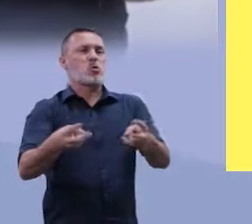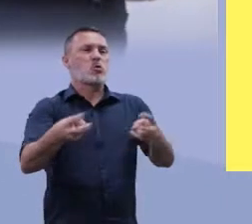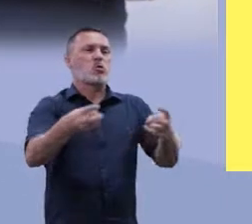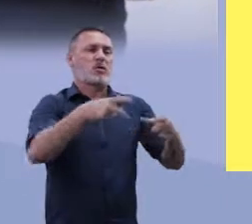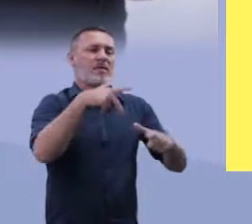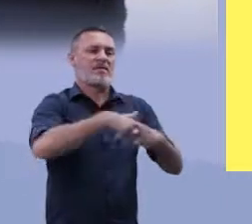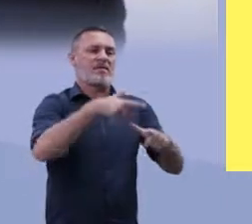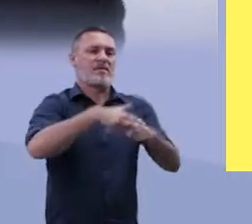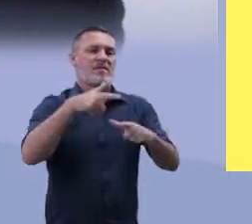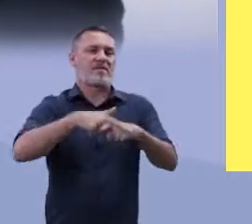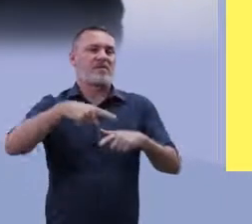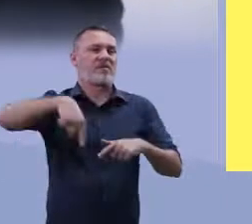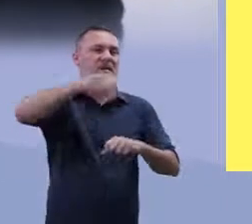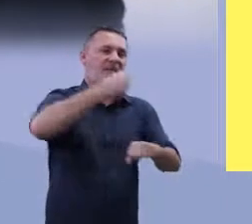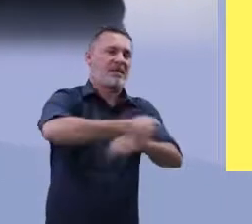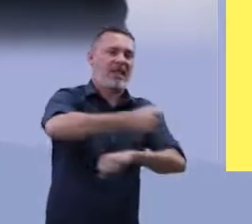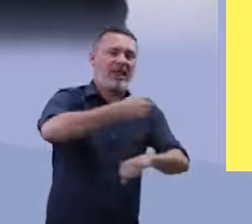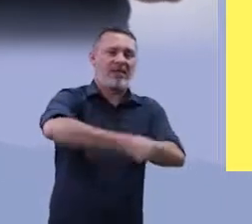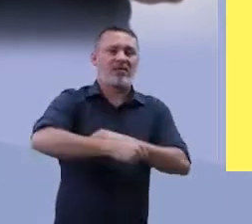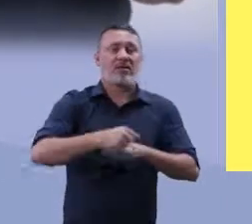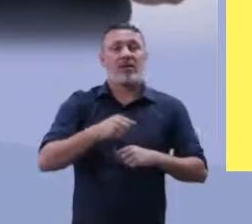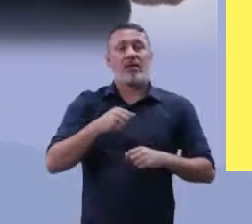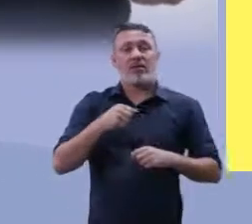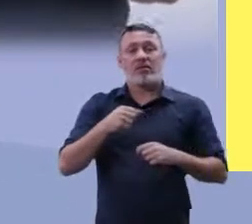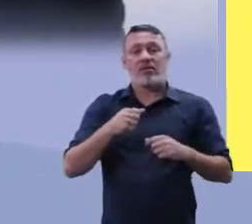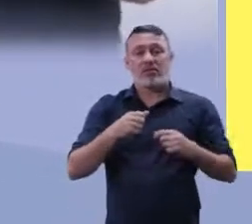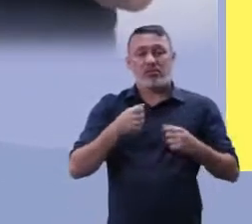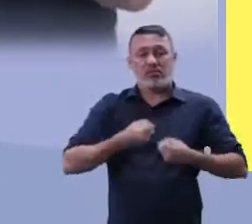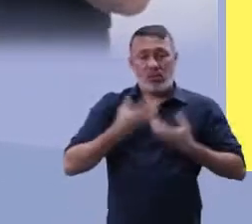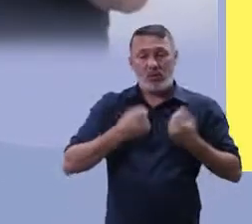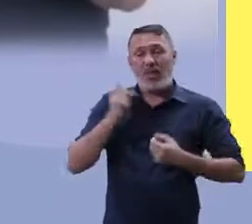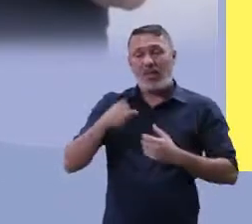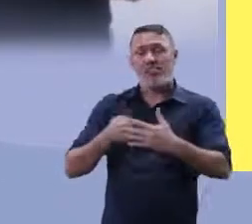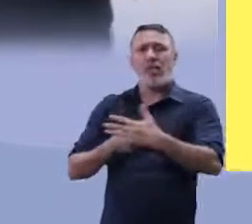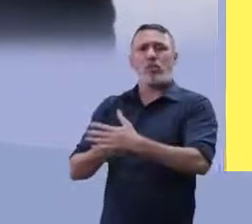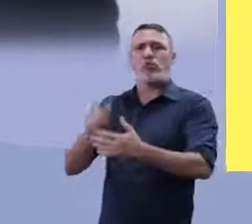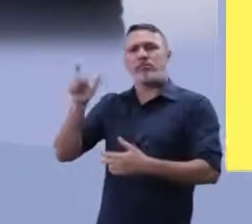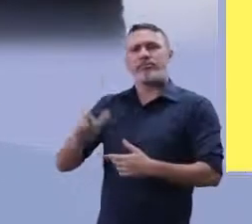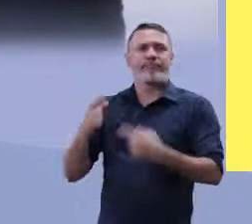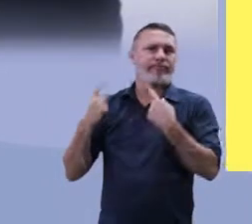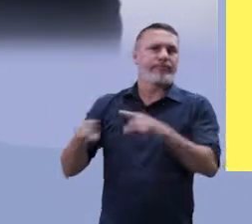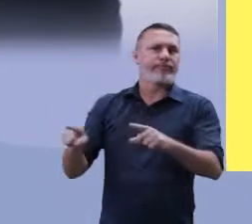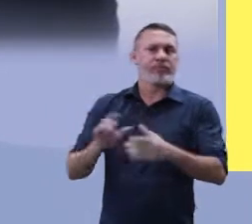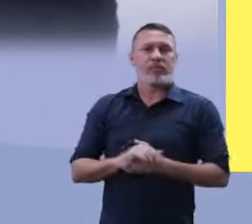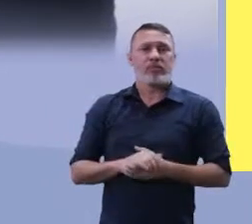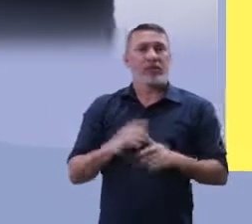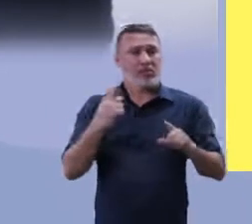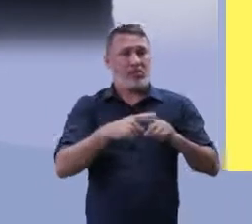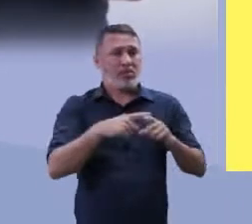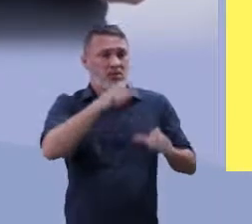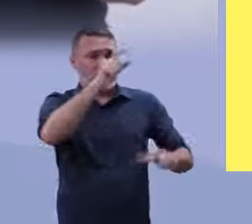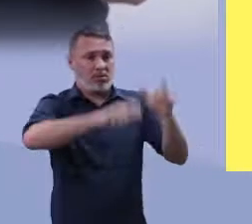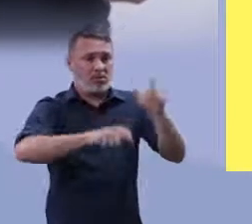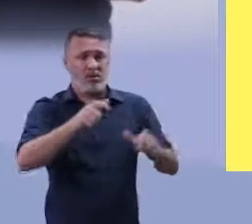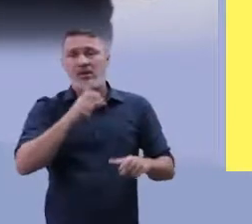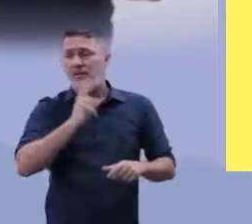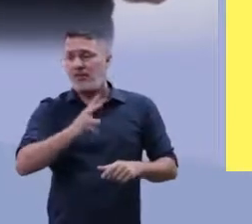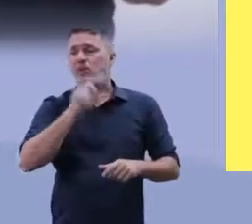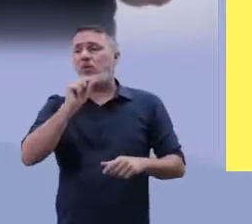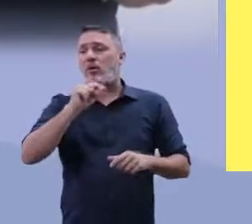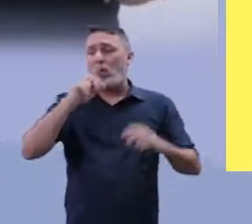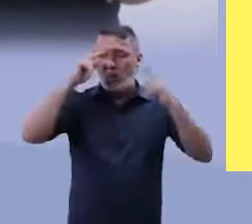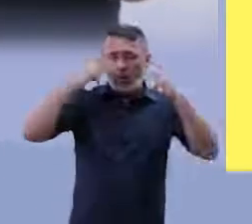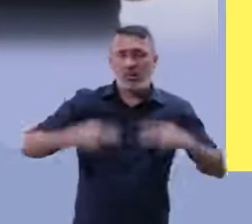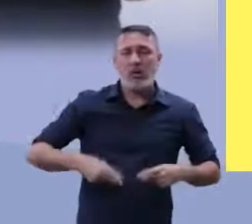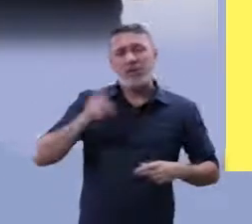dizendo. E aí ele diz, o homem que sendo francês, brasileiro, italiano, é